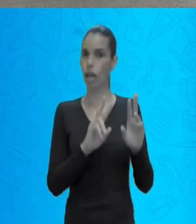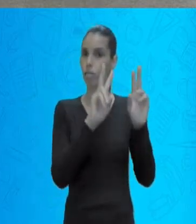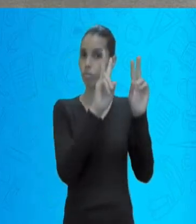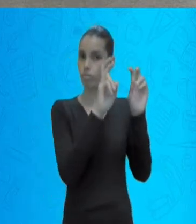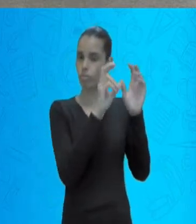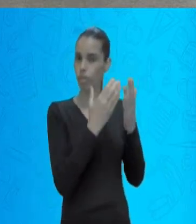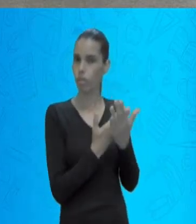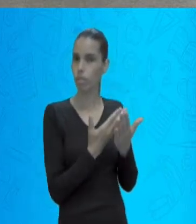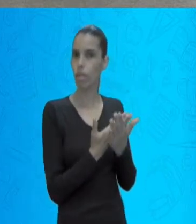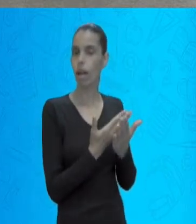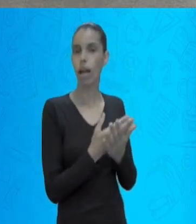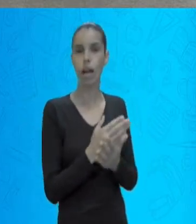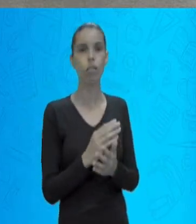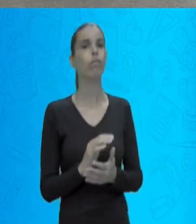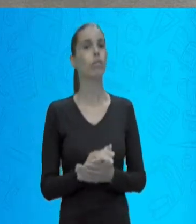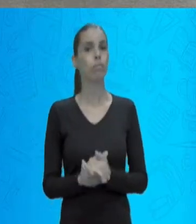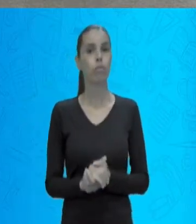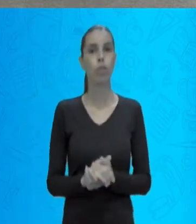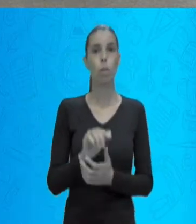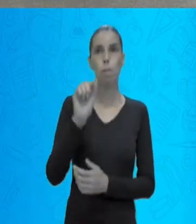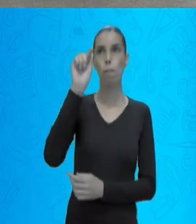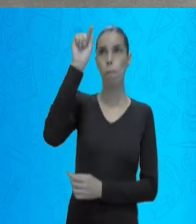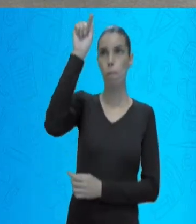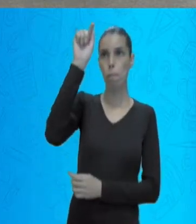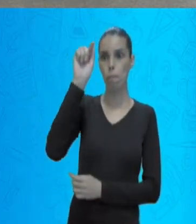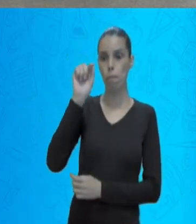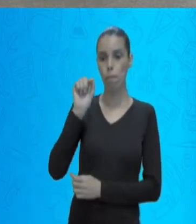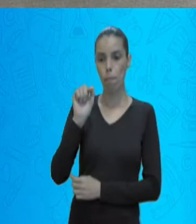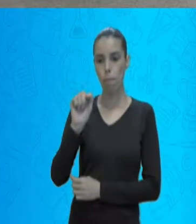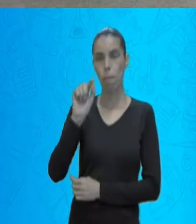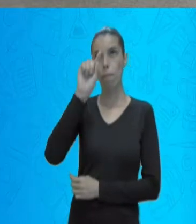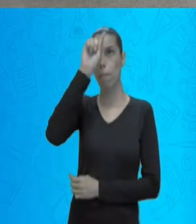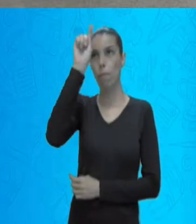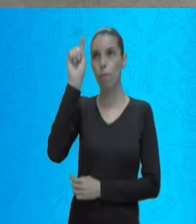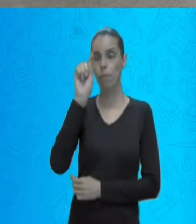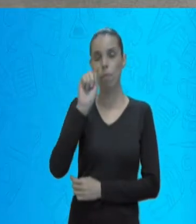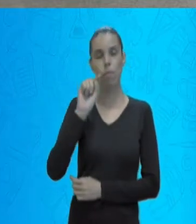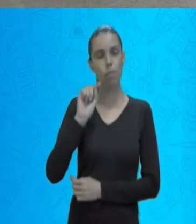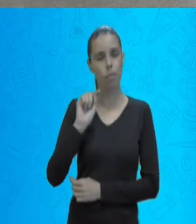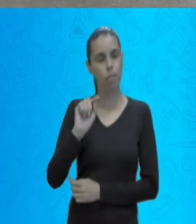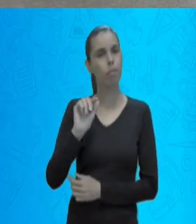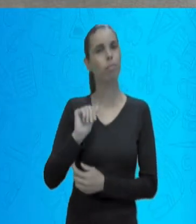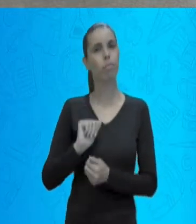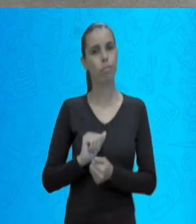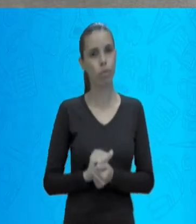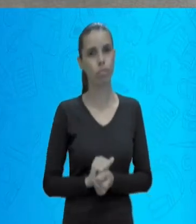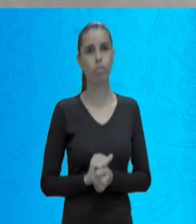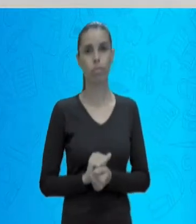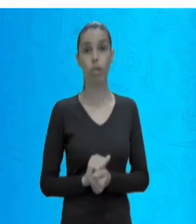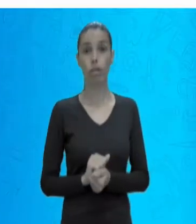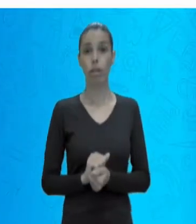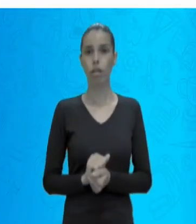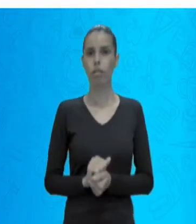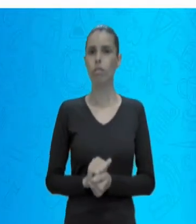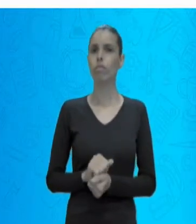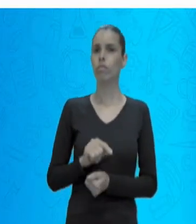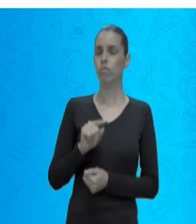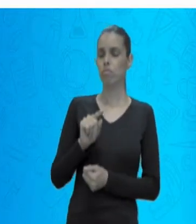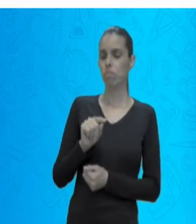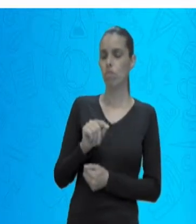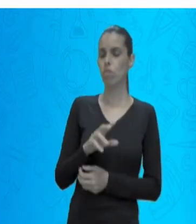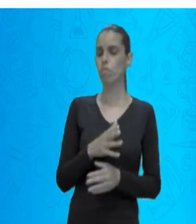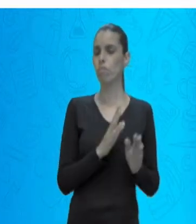A pontuação, quem aqui já viu esses sinais quando a gente lê algum texto, quando a gente vê